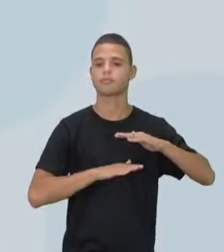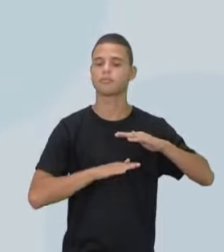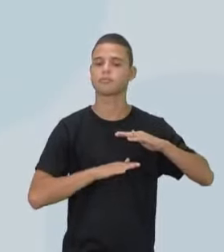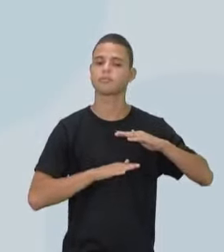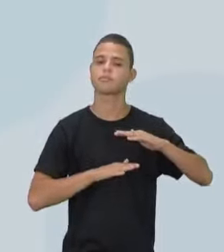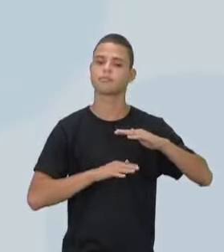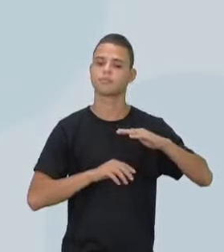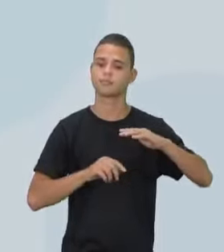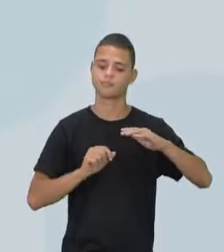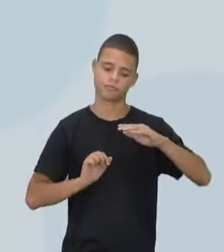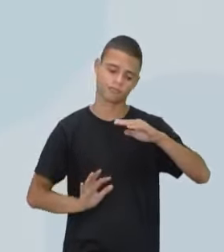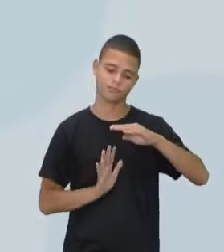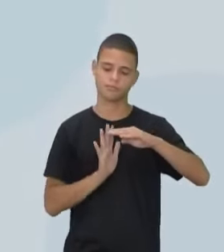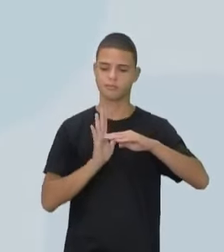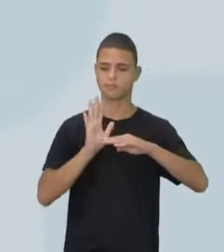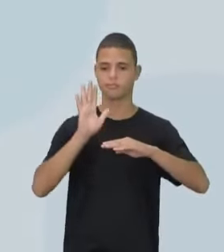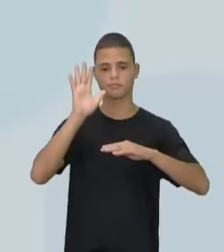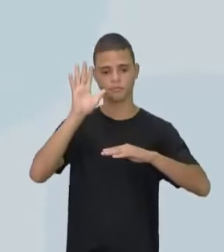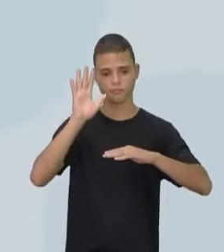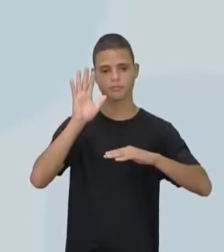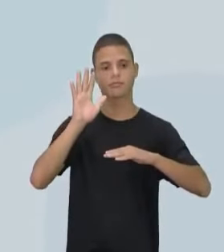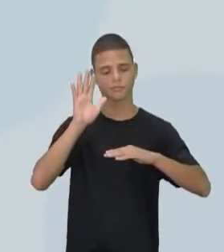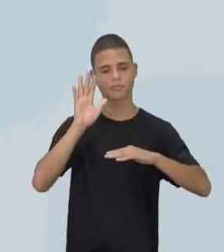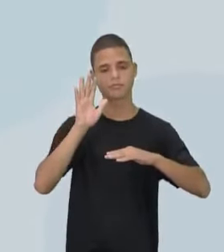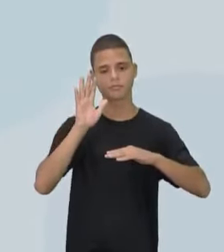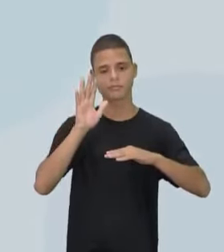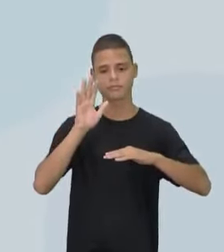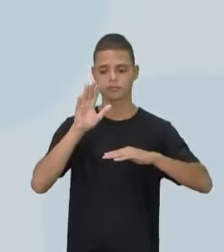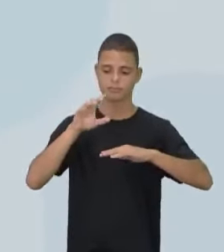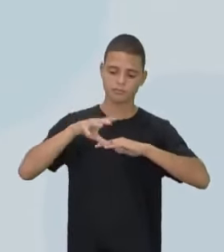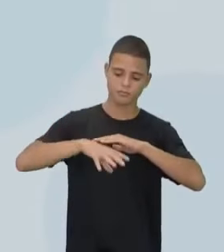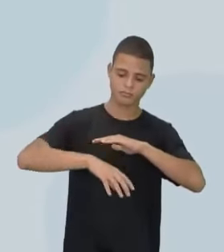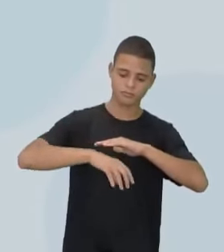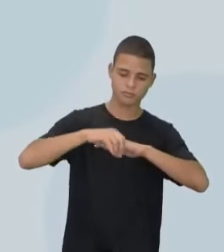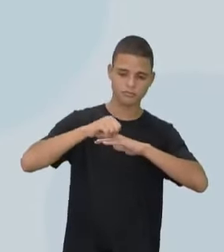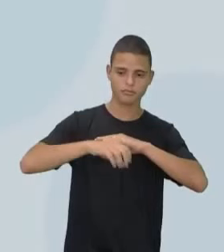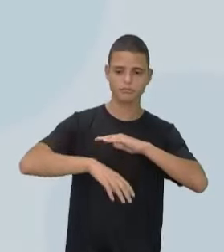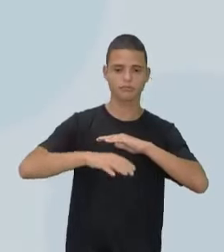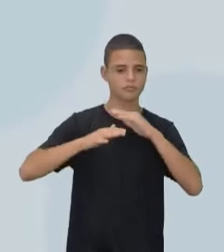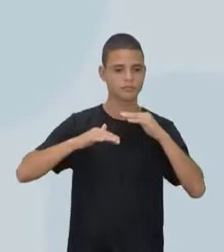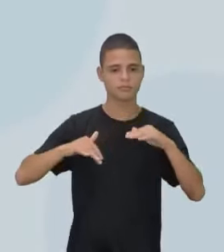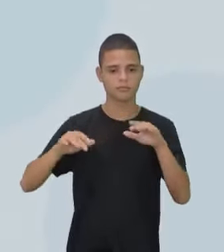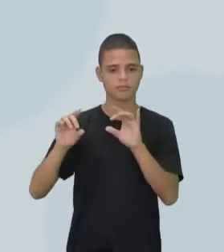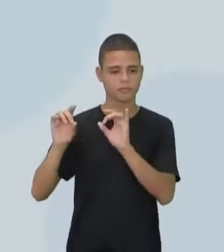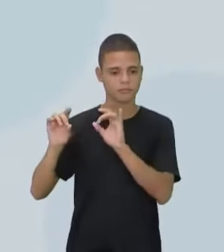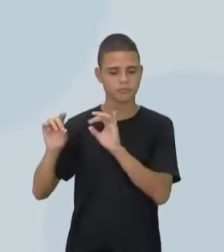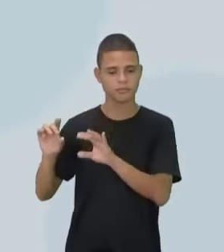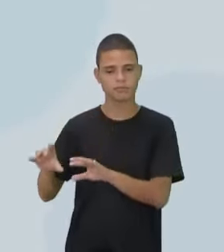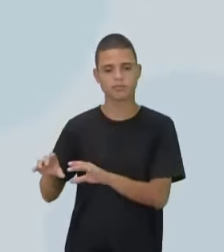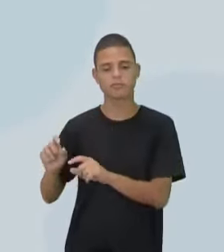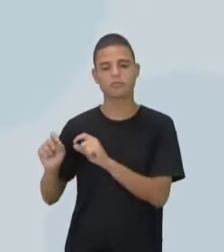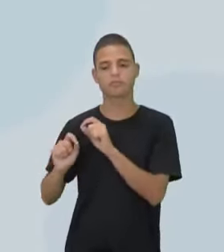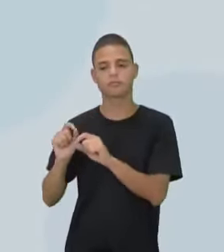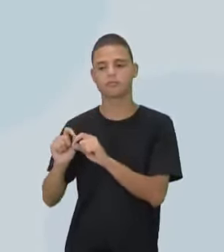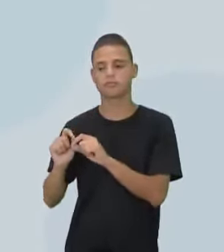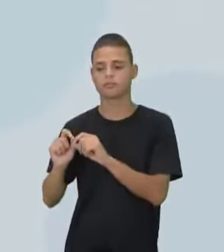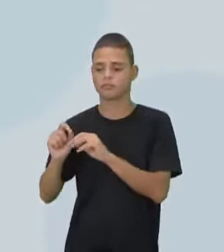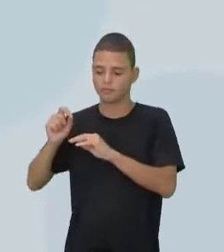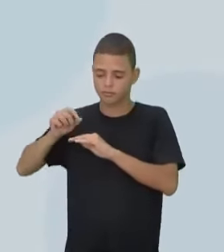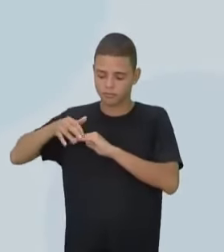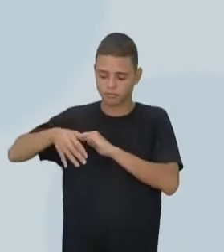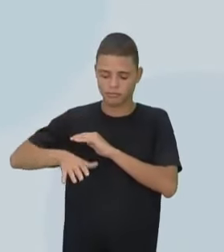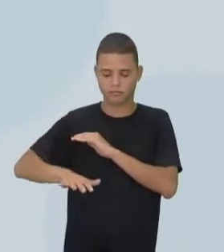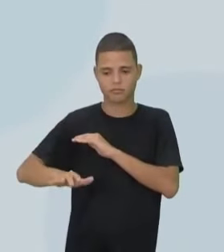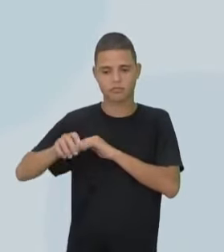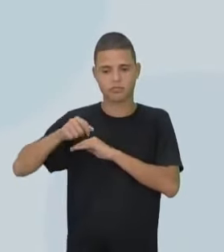sobre forma de vapor, a quantidade que infiltra no solo e tudo que sobrar vai ter que escoar de